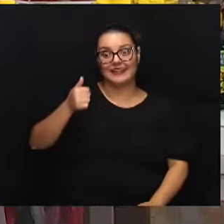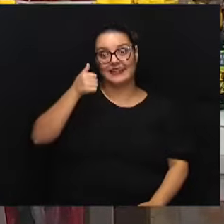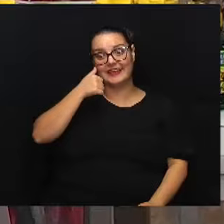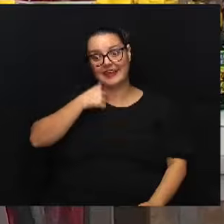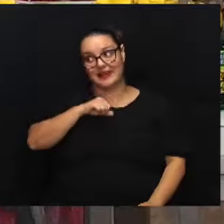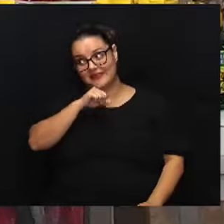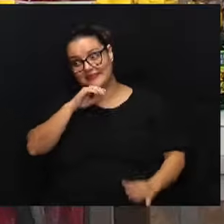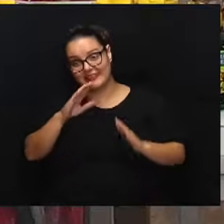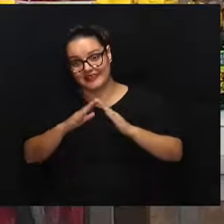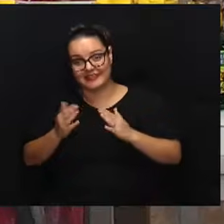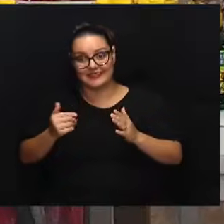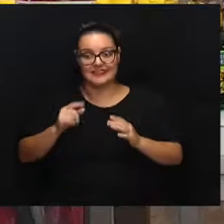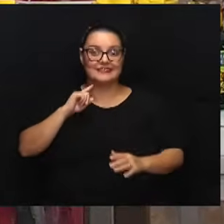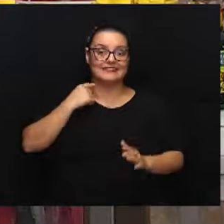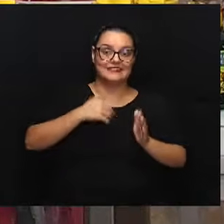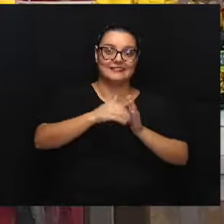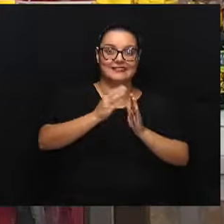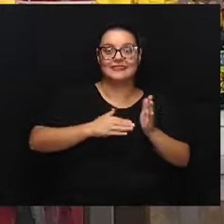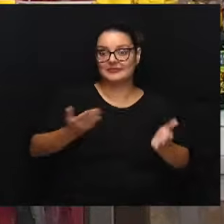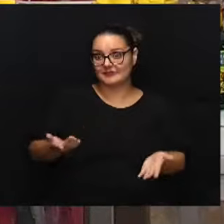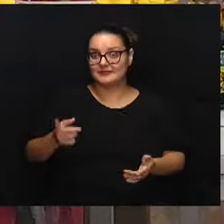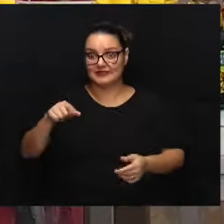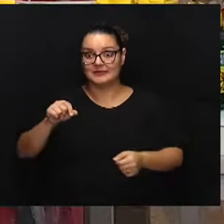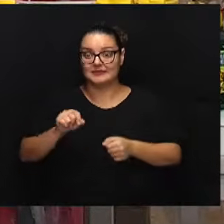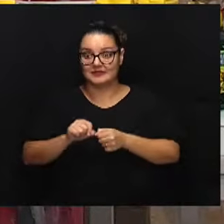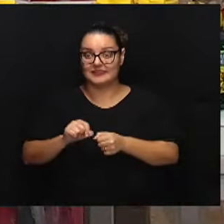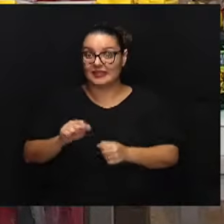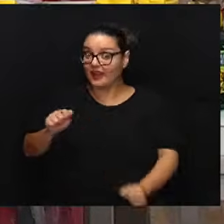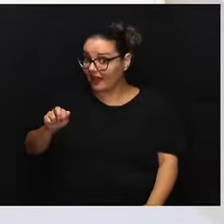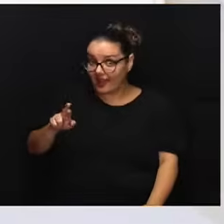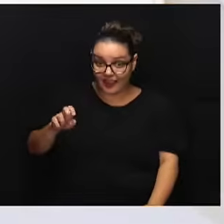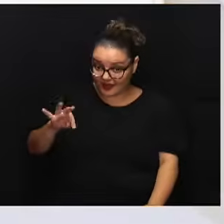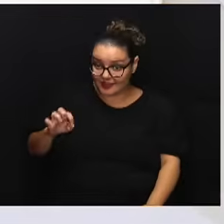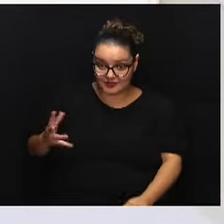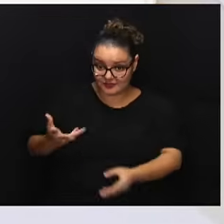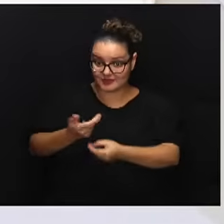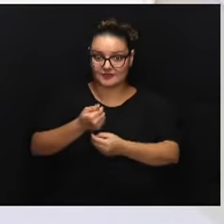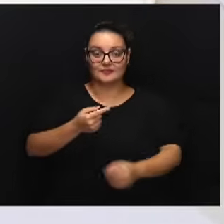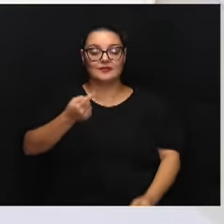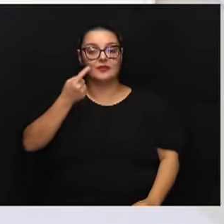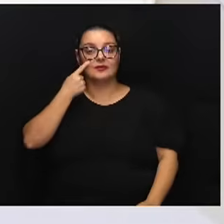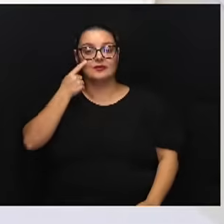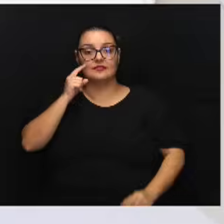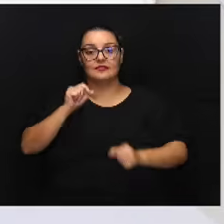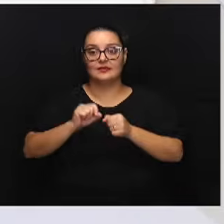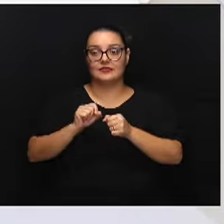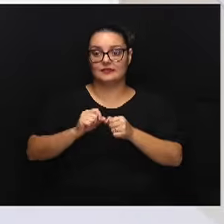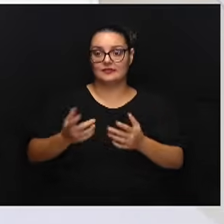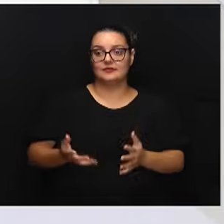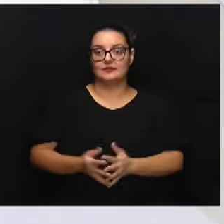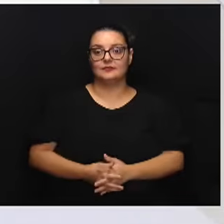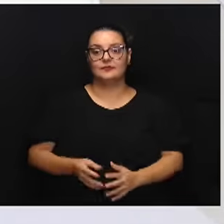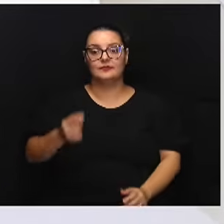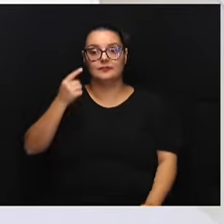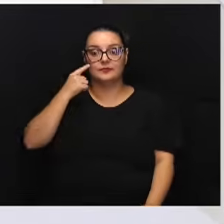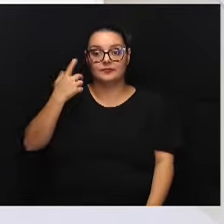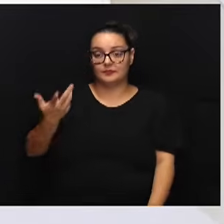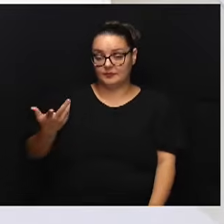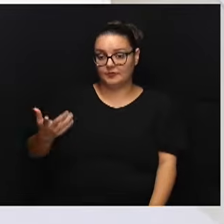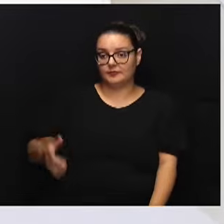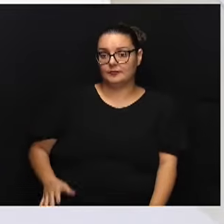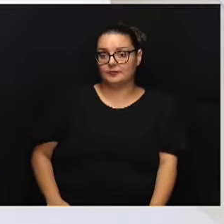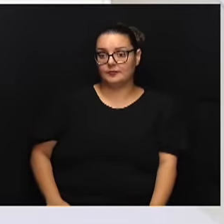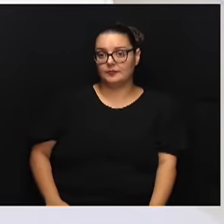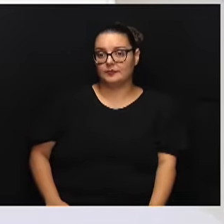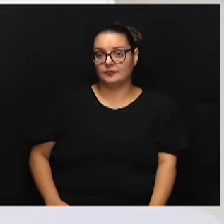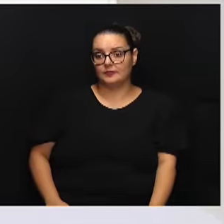as paredes, mas é para fazer arte mesmo. Tá. Então, o que a gente vai fazer? Olha só, vamos partir desse princípio, tá? Aqui,